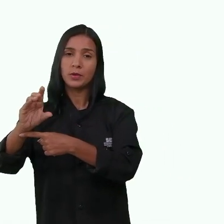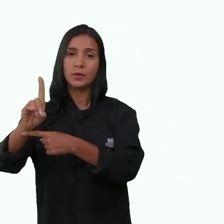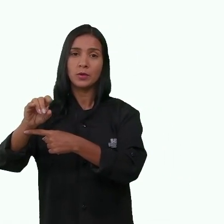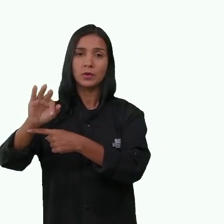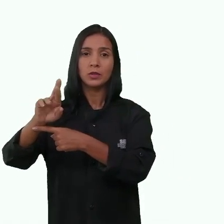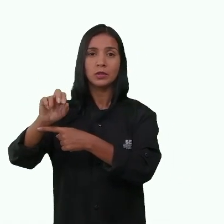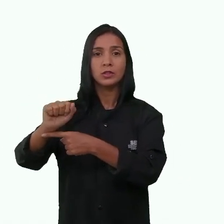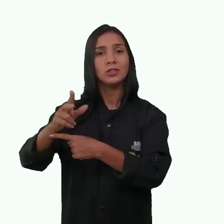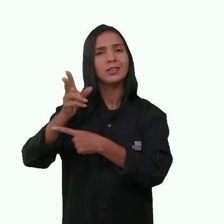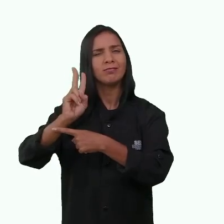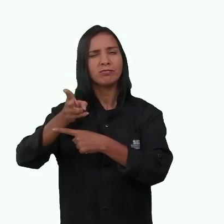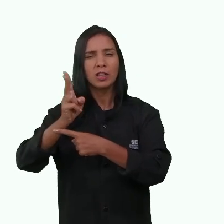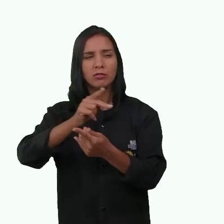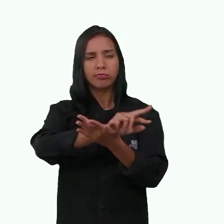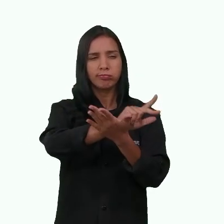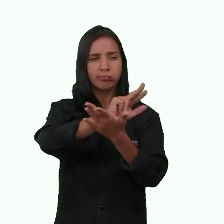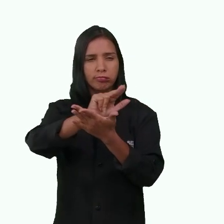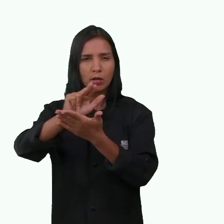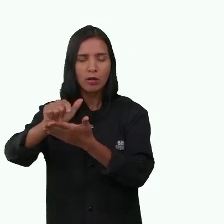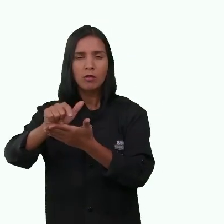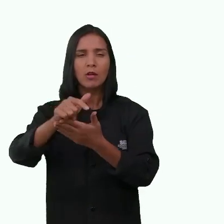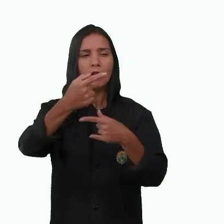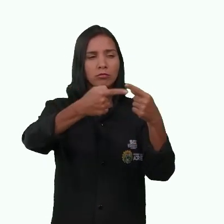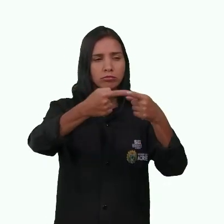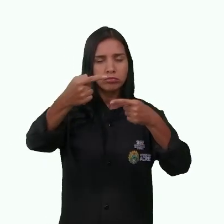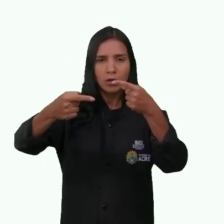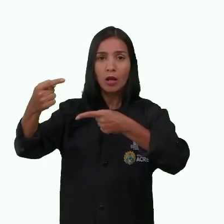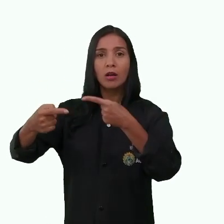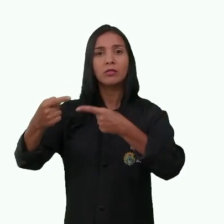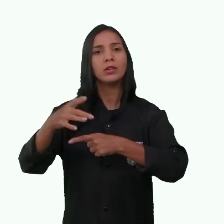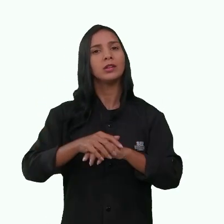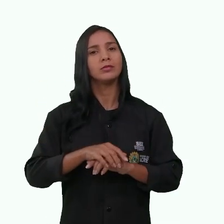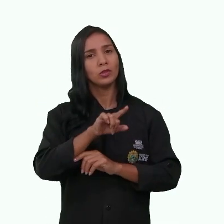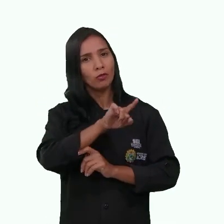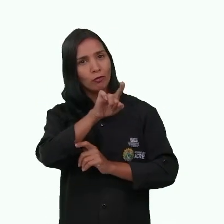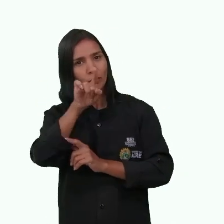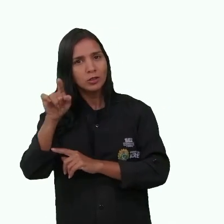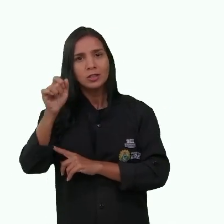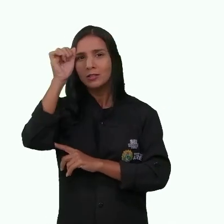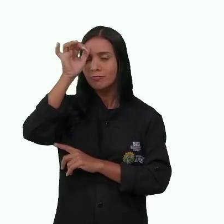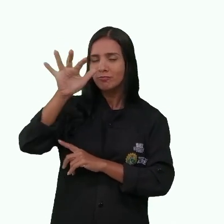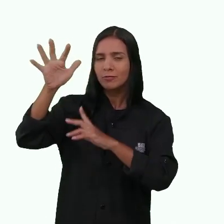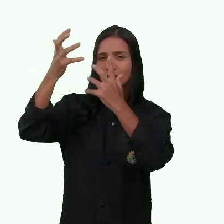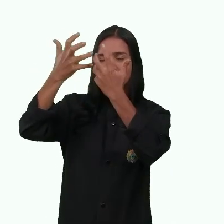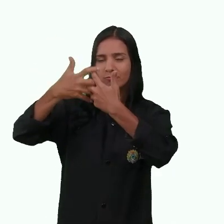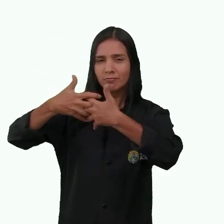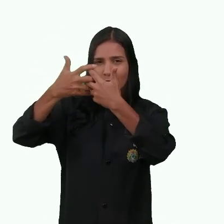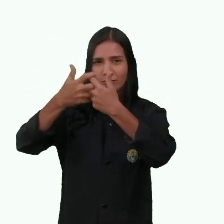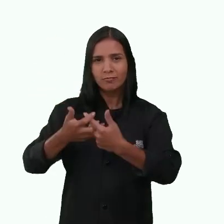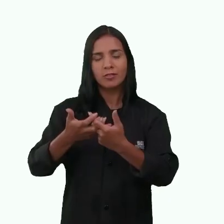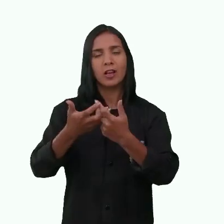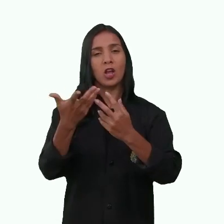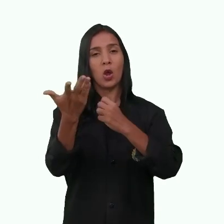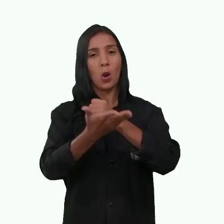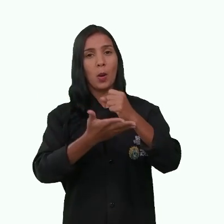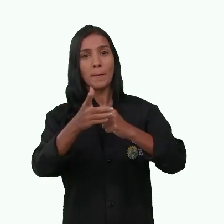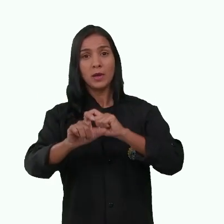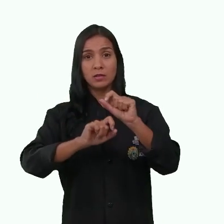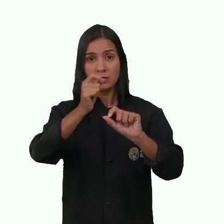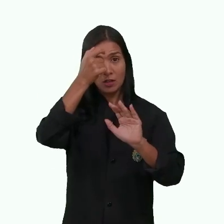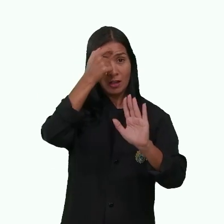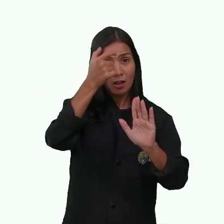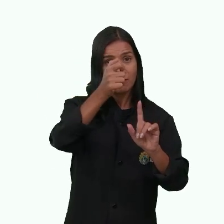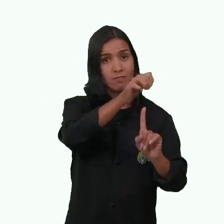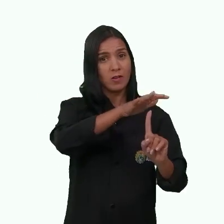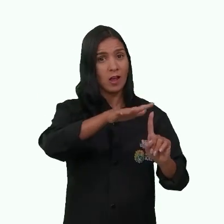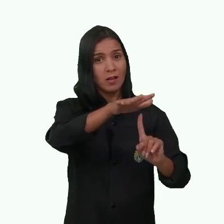vasto debate. Então, reflita com base nos seus princípios éticos, morais, os princípios